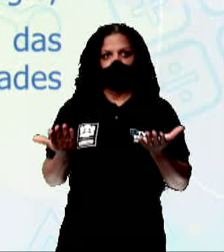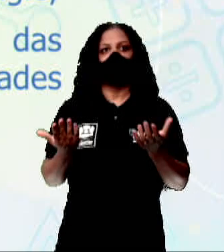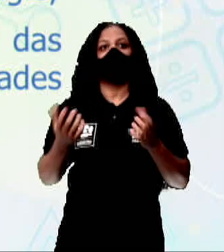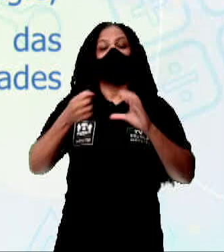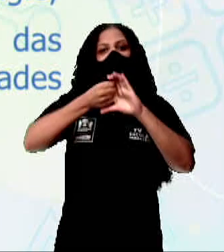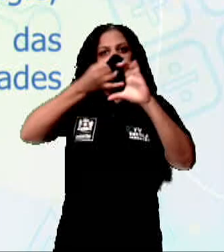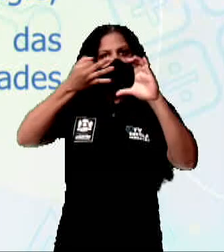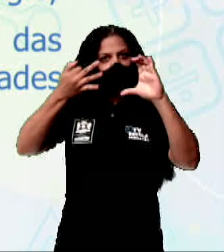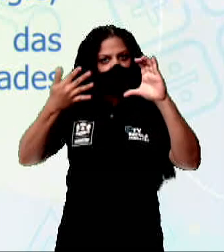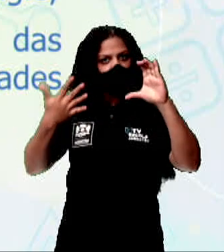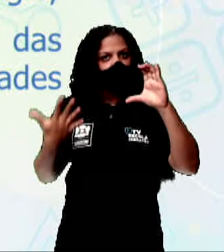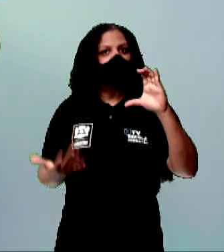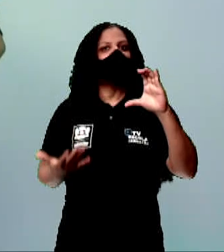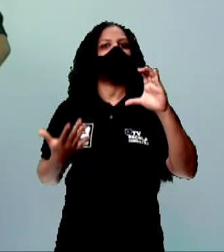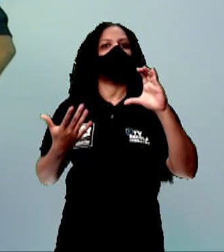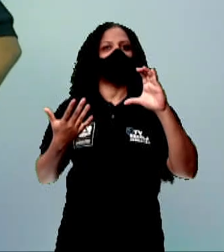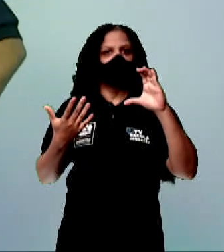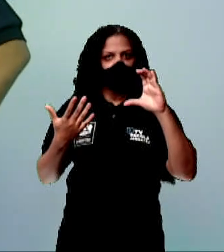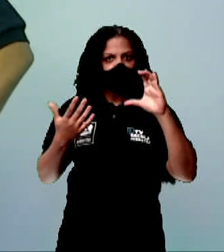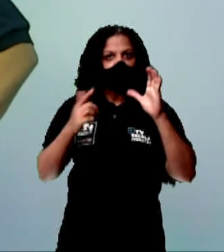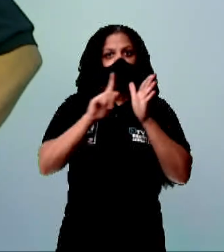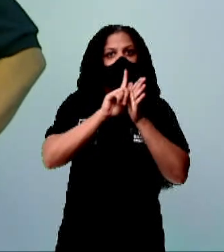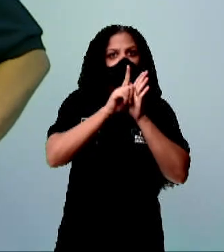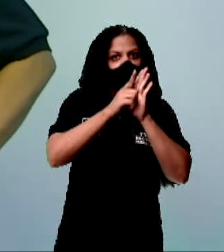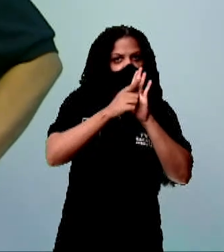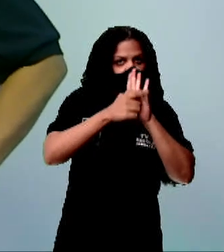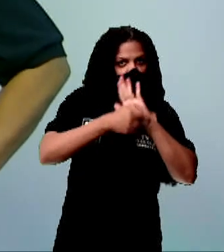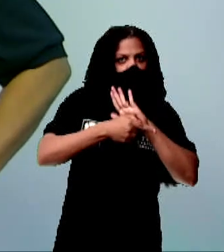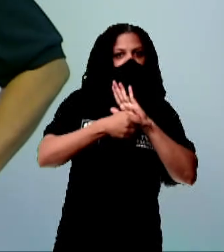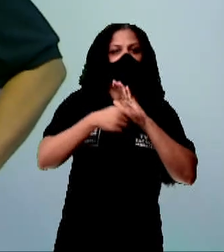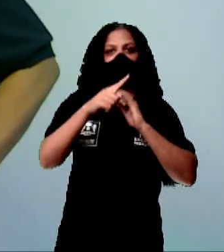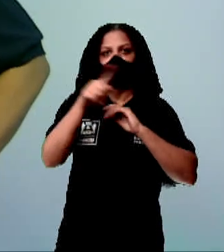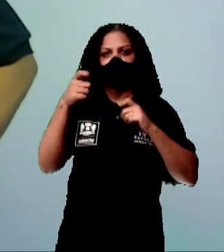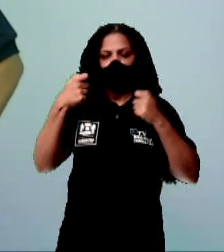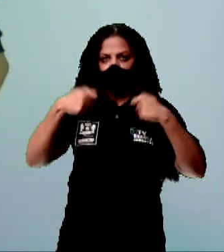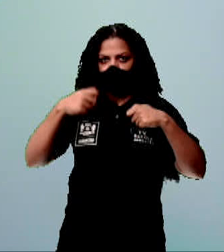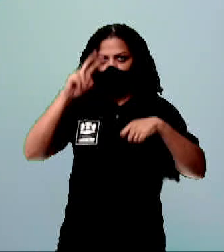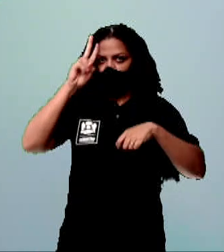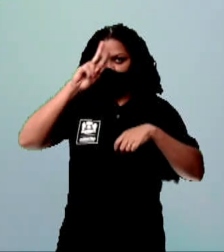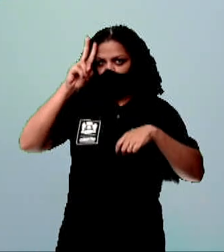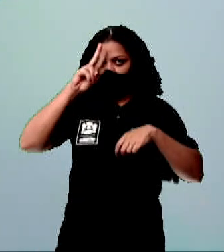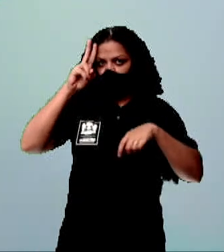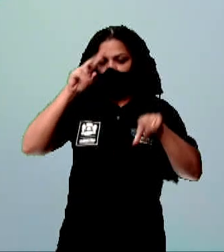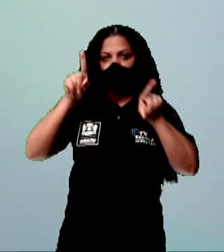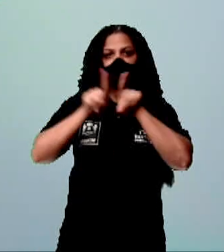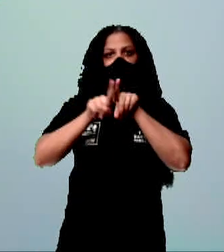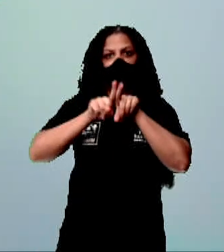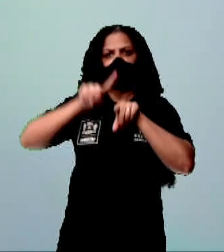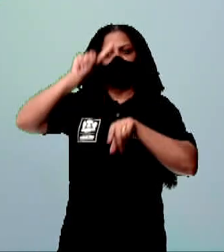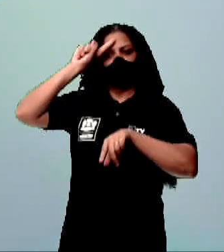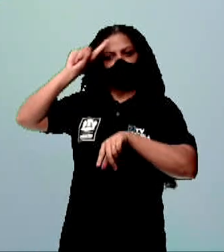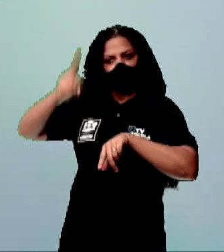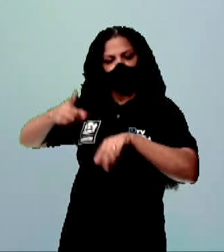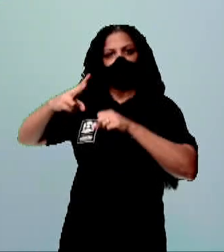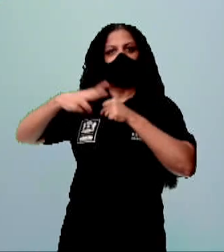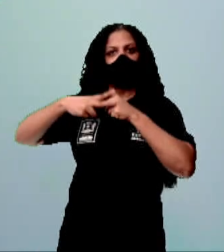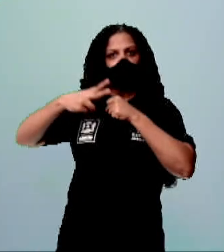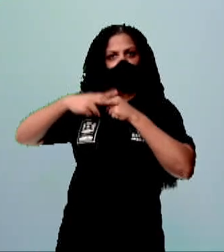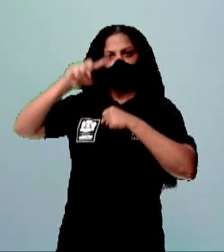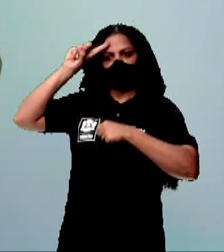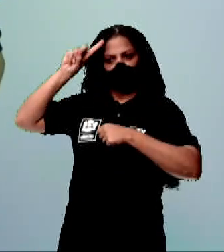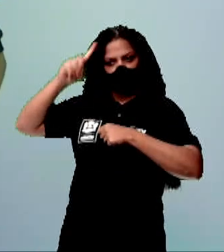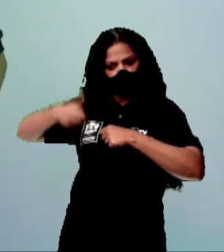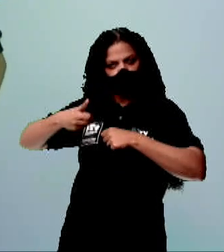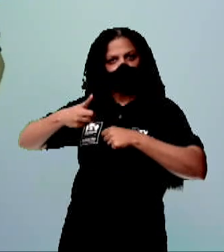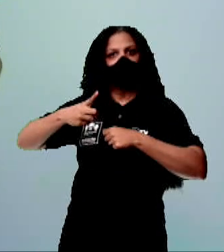do gênero. Então, das características e finalidade dos gêneros, lembre-se do uso do verbo no imperativo, né? O uso